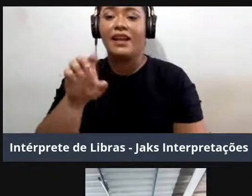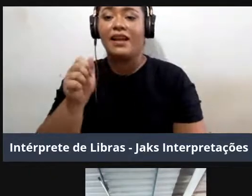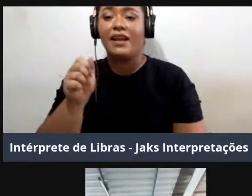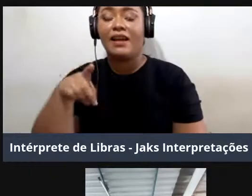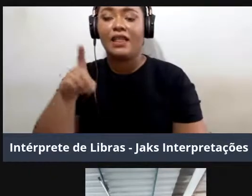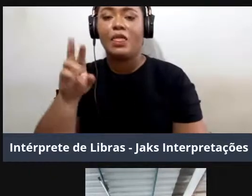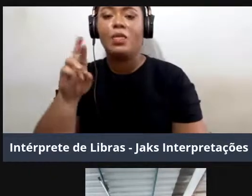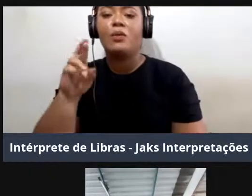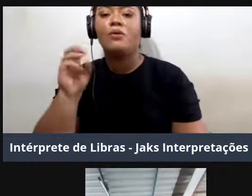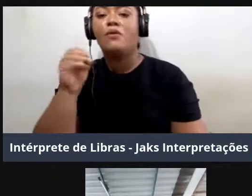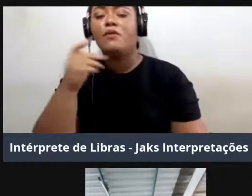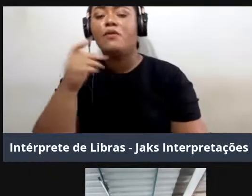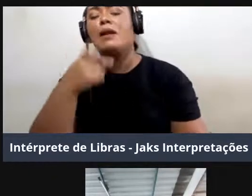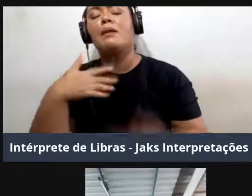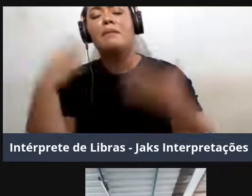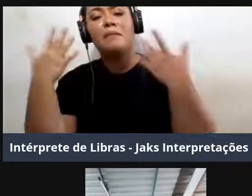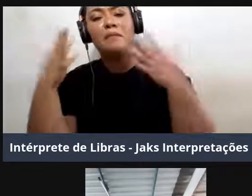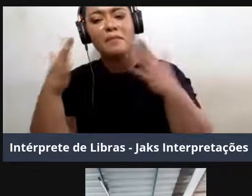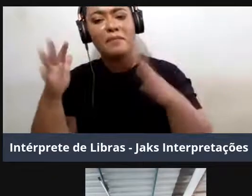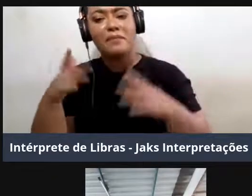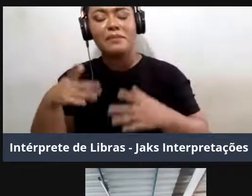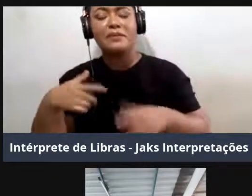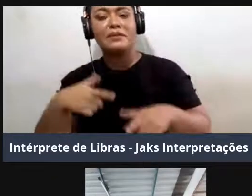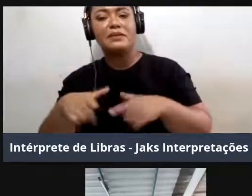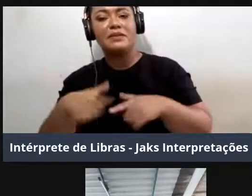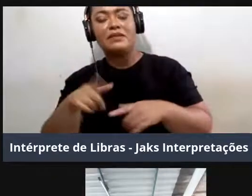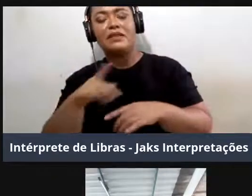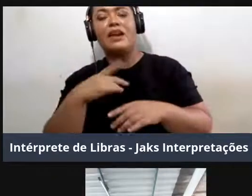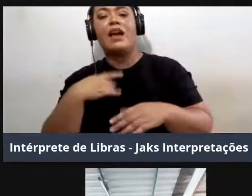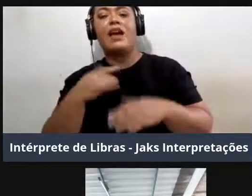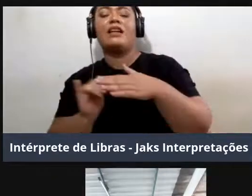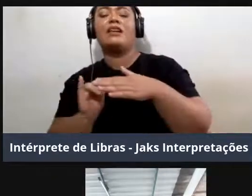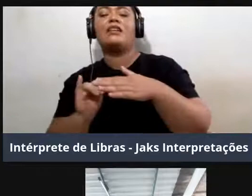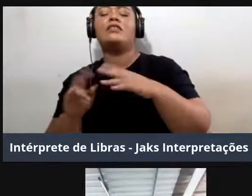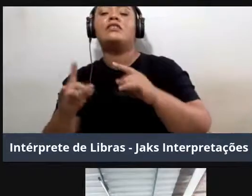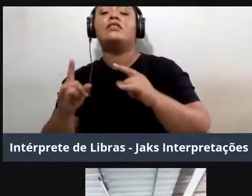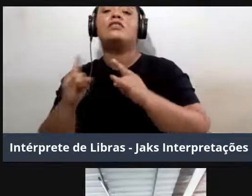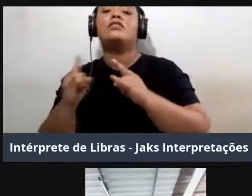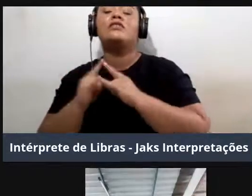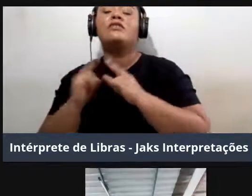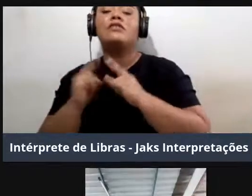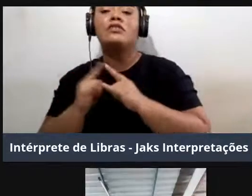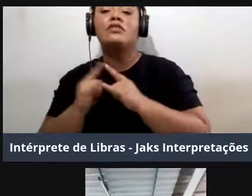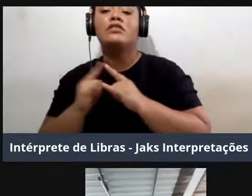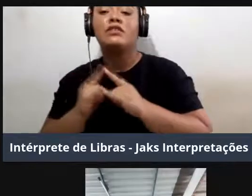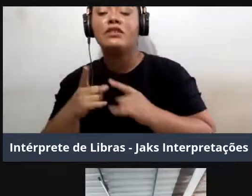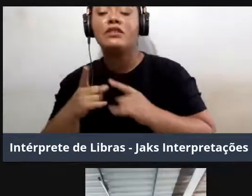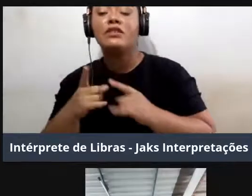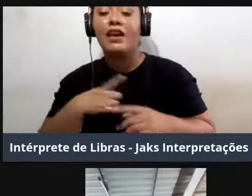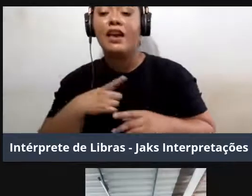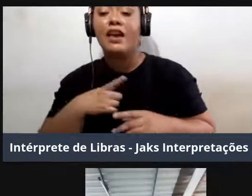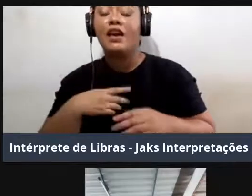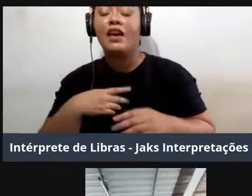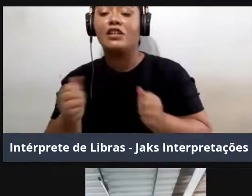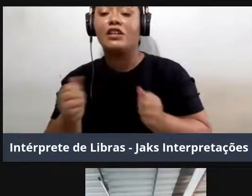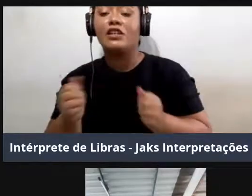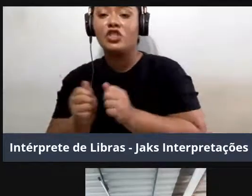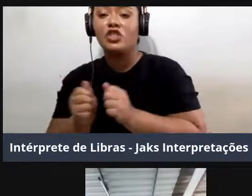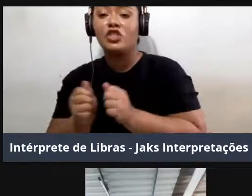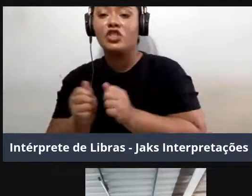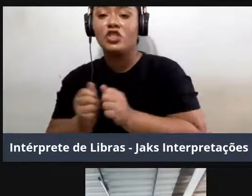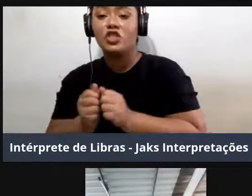desenvolve no Instituto de Desenvolvimento Sustentável Mamirauá e junto às parteiras tradicionais, com a Associação de Parteiras Tradicionais